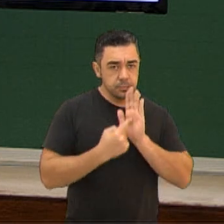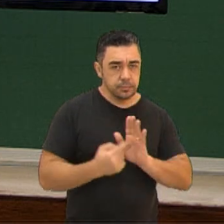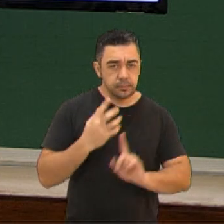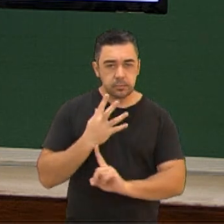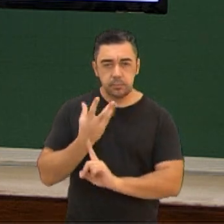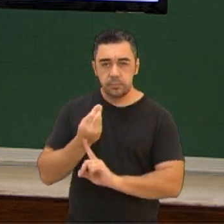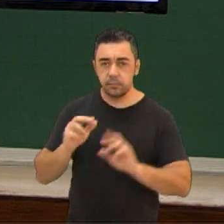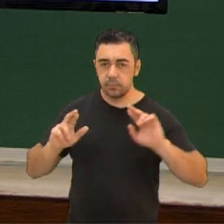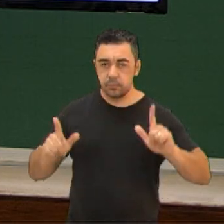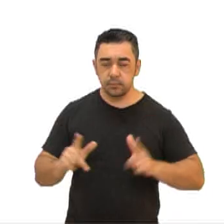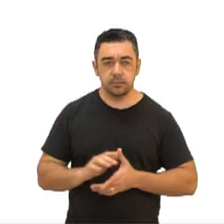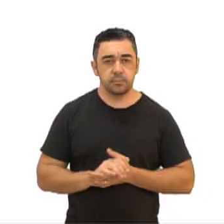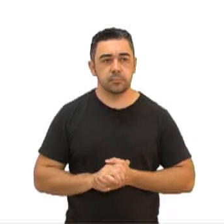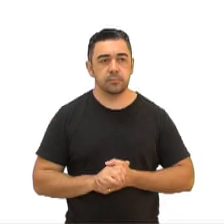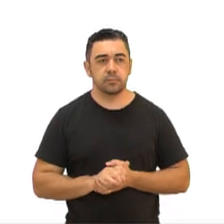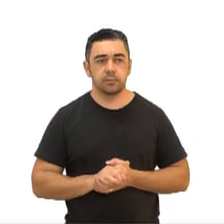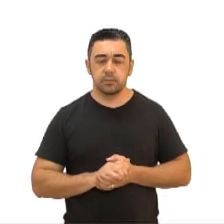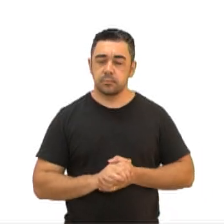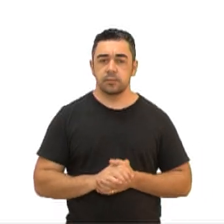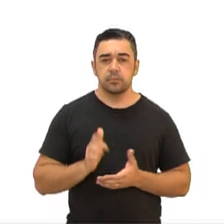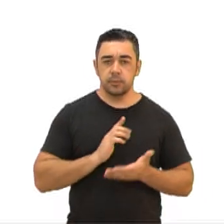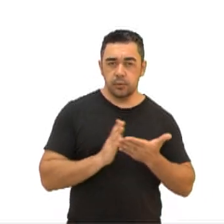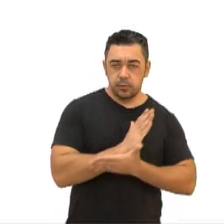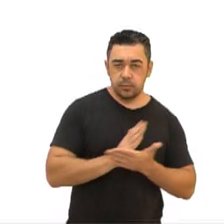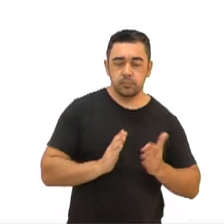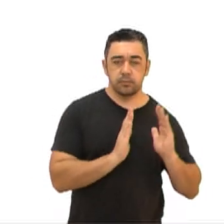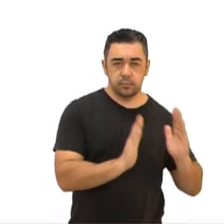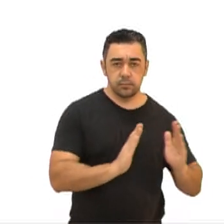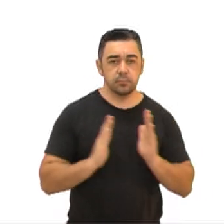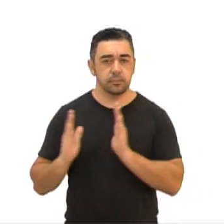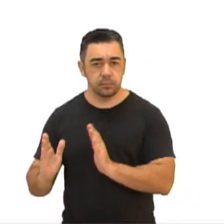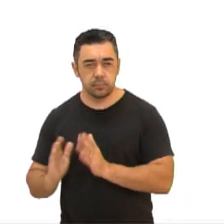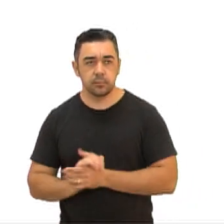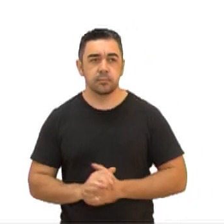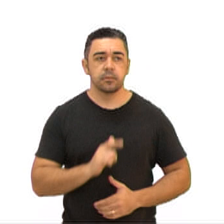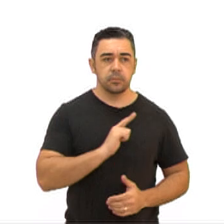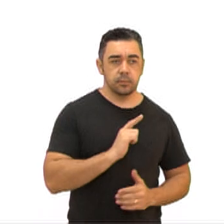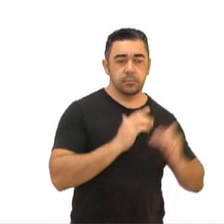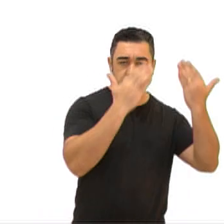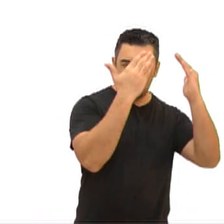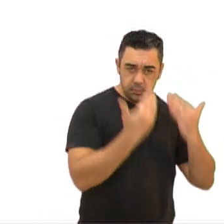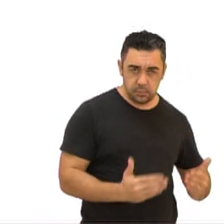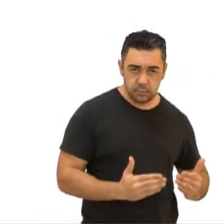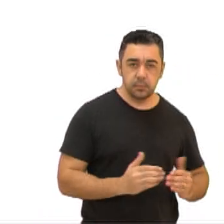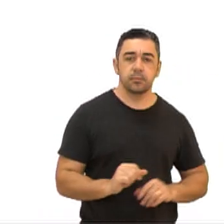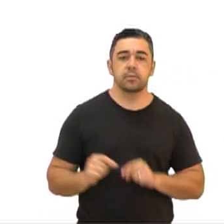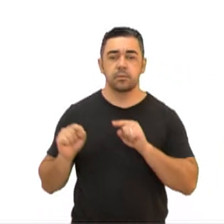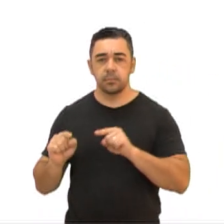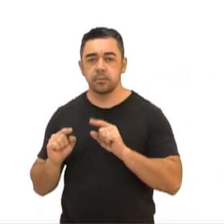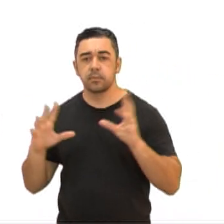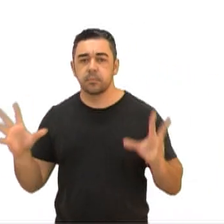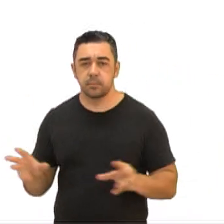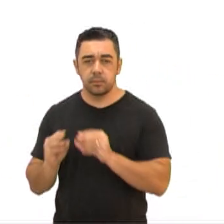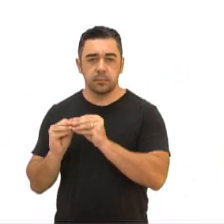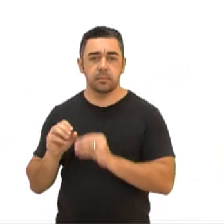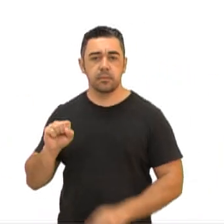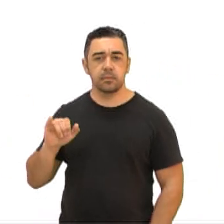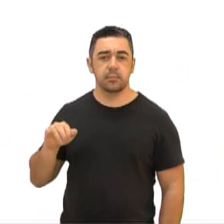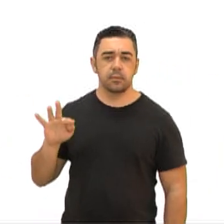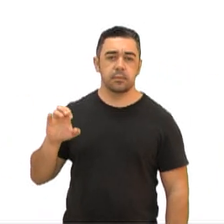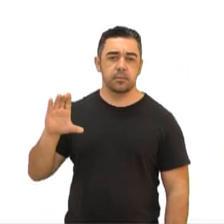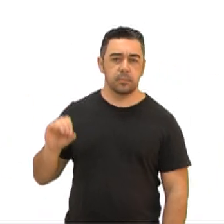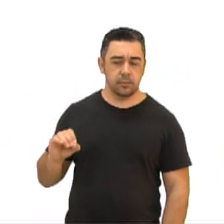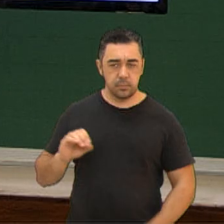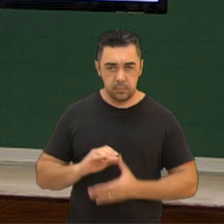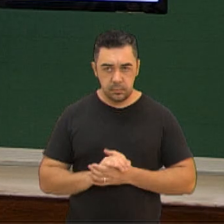diferente. E ele é dividido em duas fases, o cubismo analítico e o cubismo sintético. A